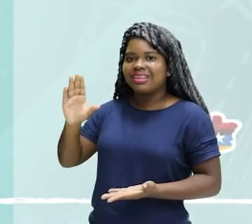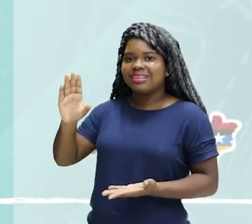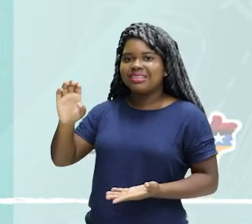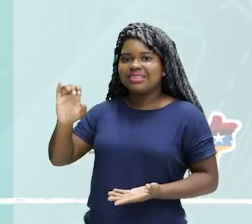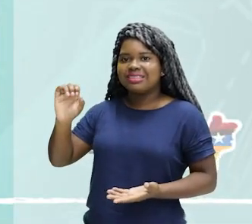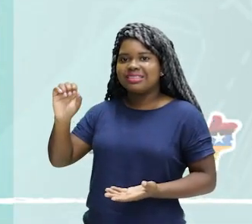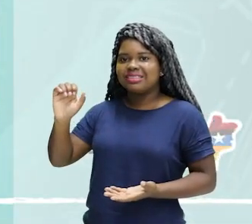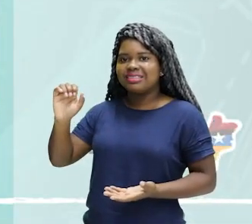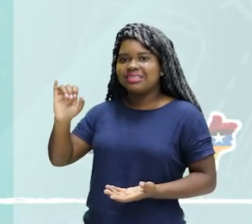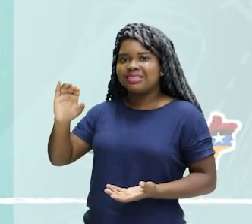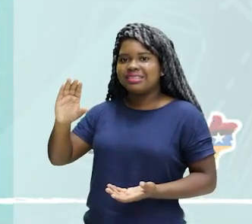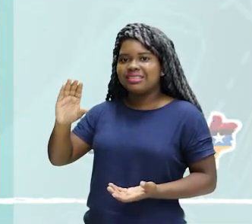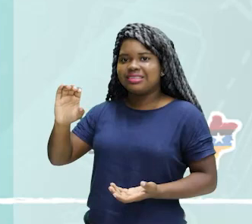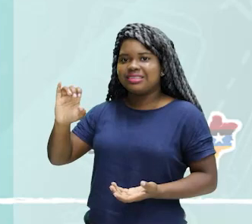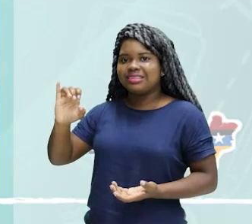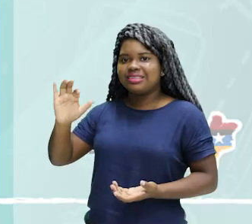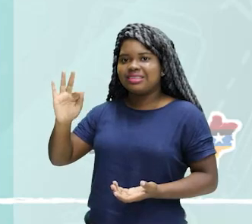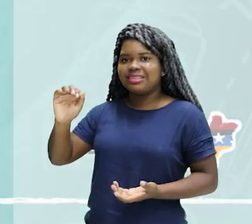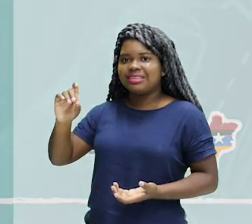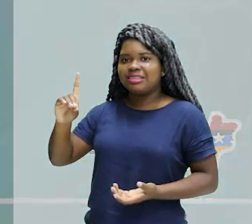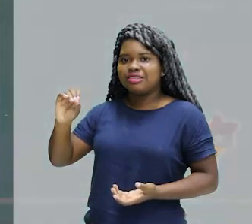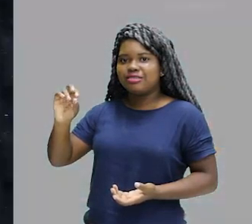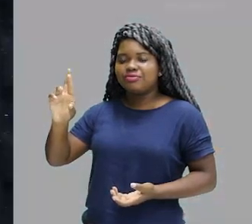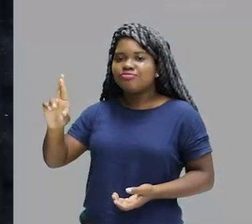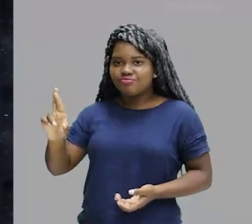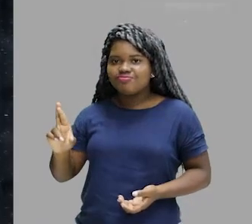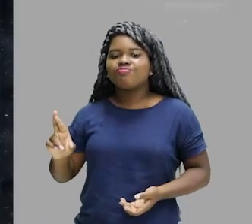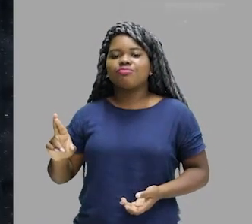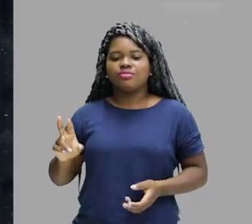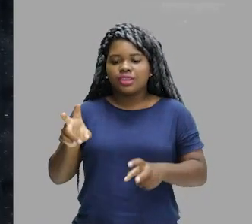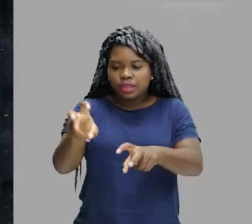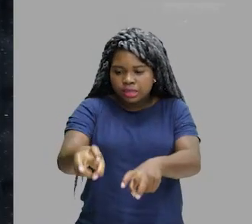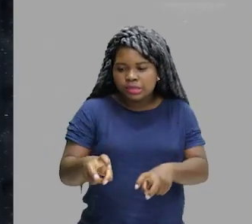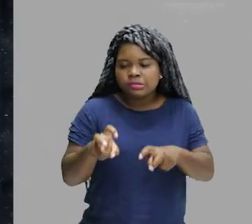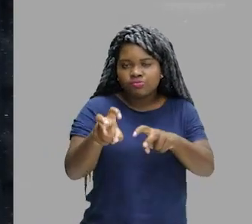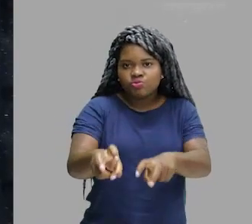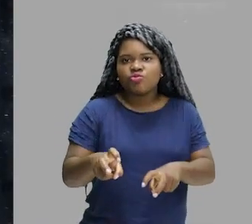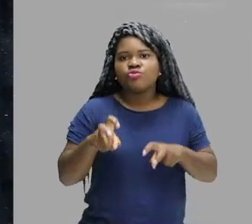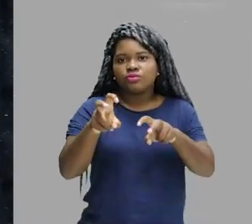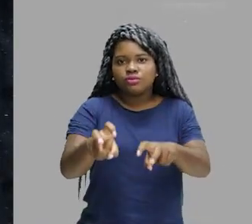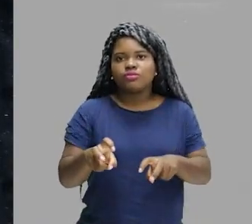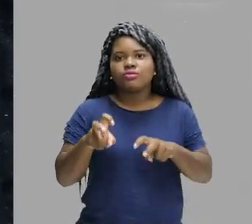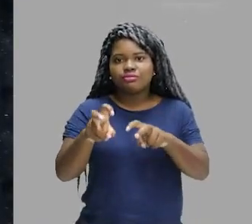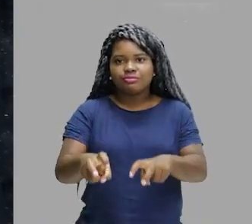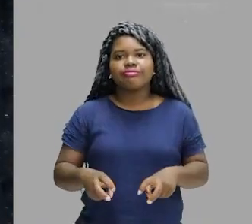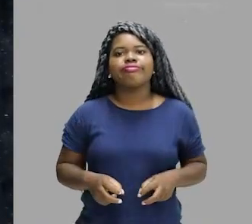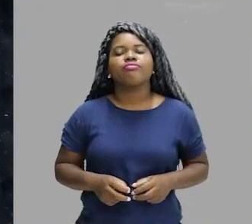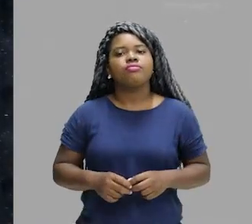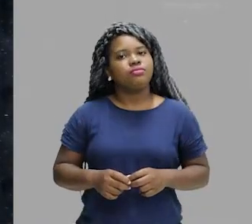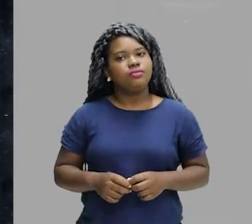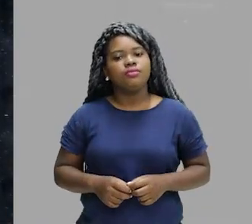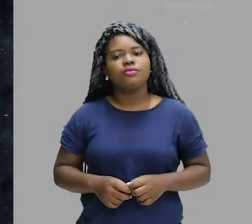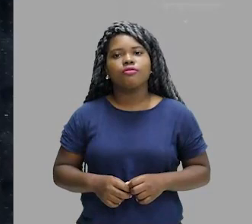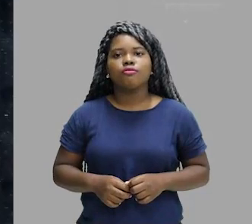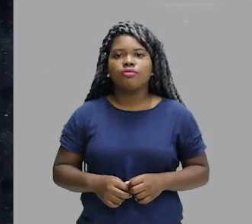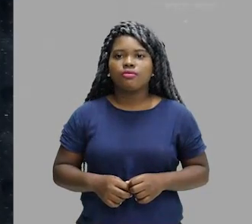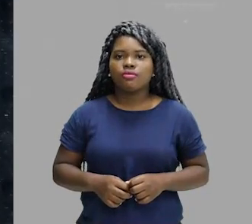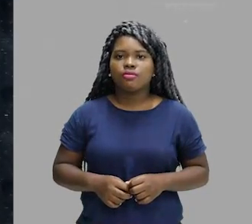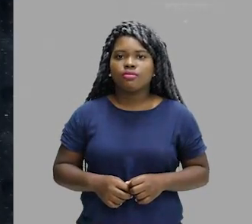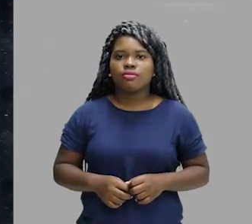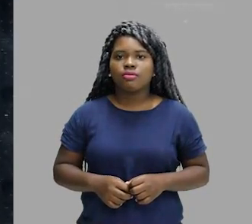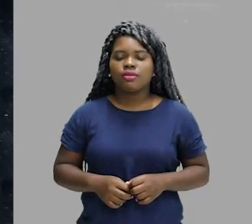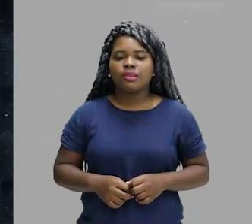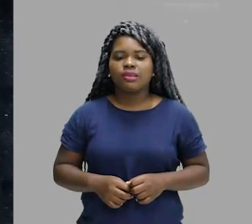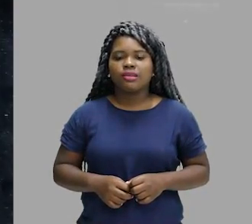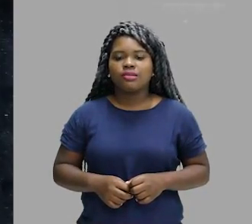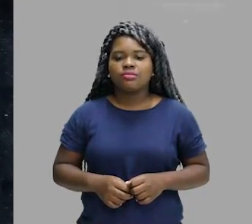de enxada meio foice que vai tirando, tá, vai limpando para poder fazer a colheita. Eu não conheço muito bem, mas eu acredito que seria alguma coisa do tipo.